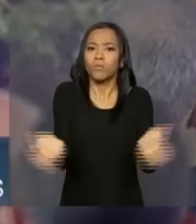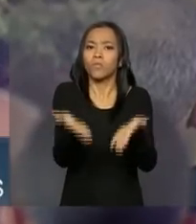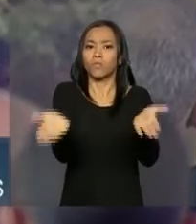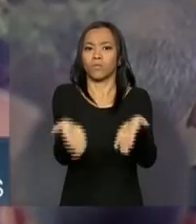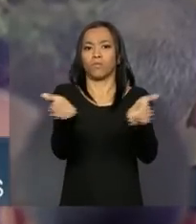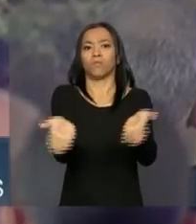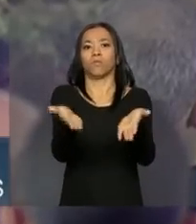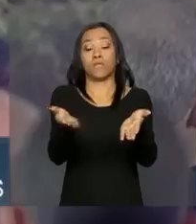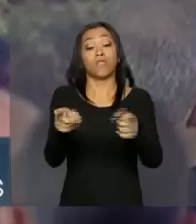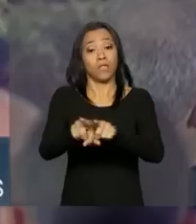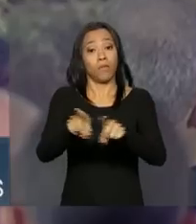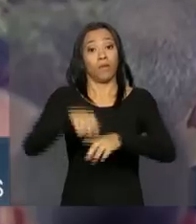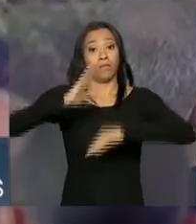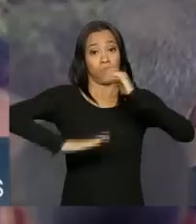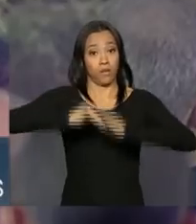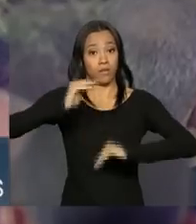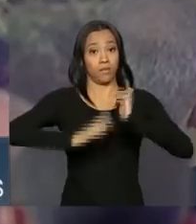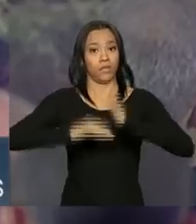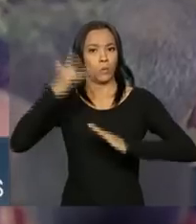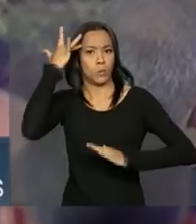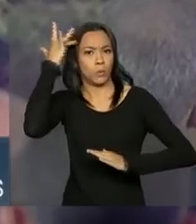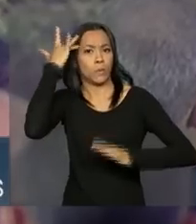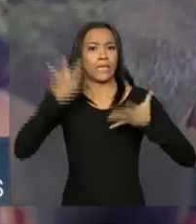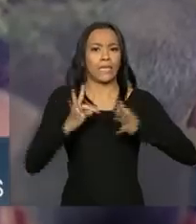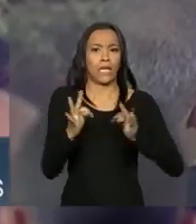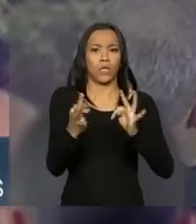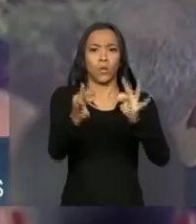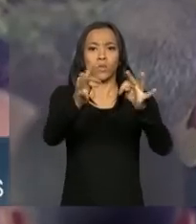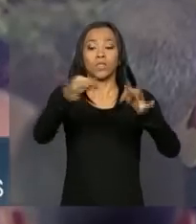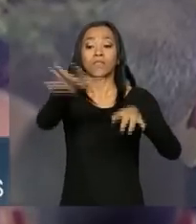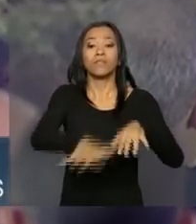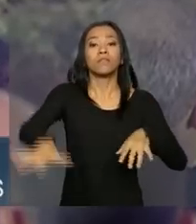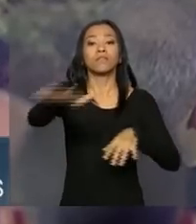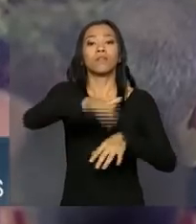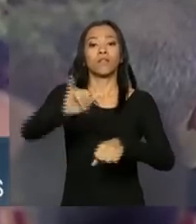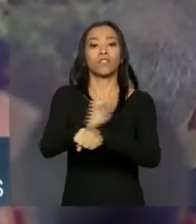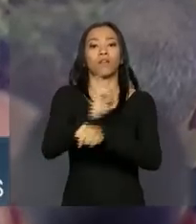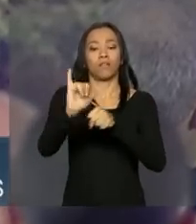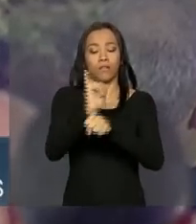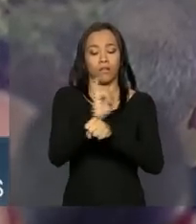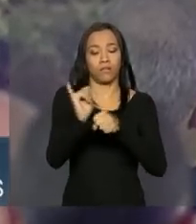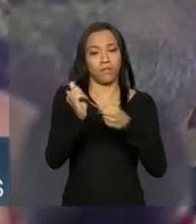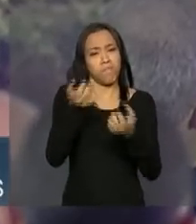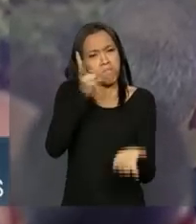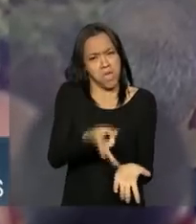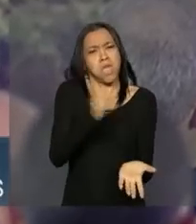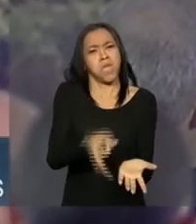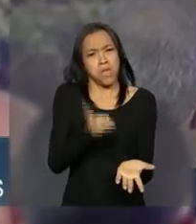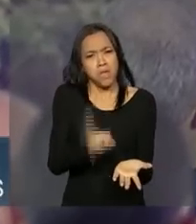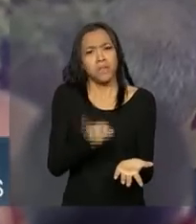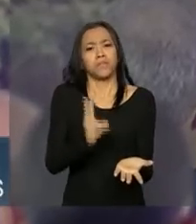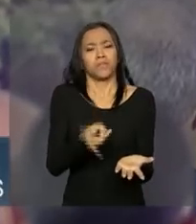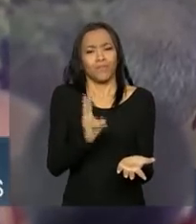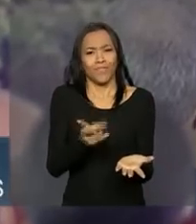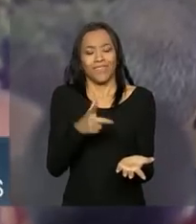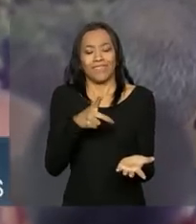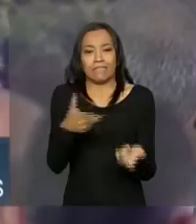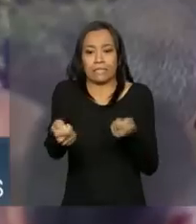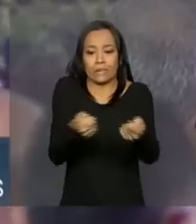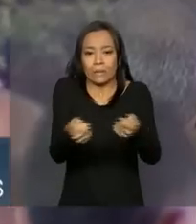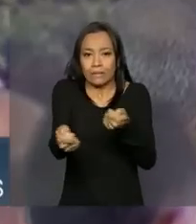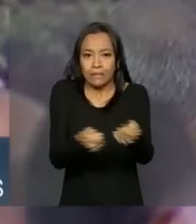nos capacitarmos tecnologicamente em áreas estratégicas. Mesmo no momento de reequilíbrio